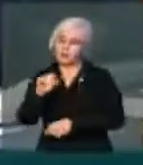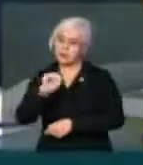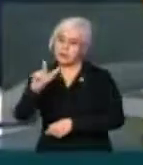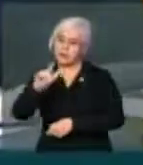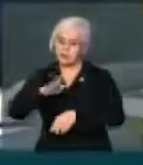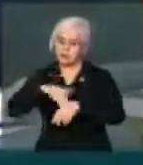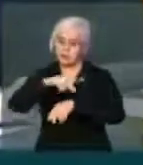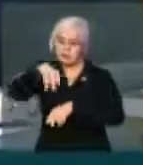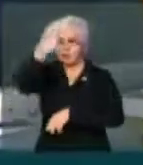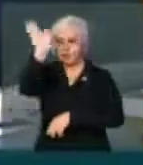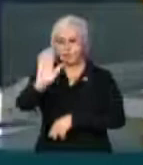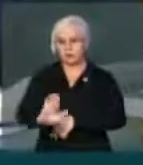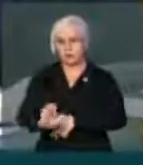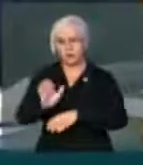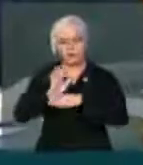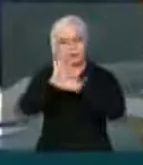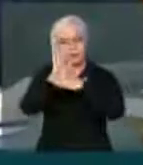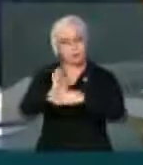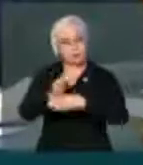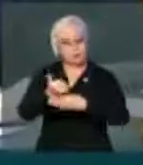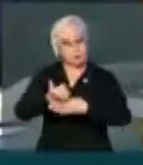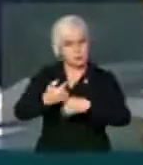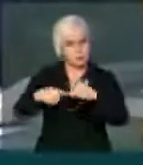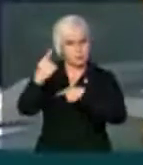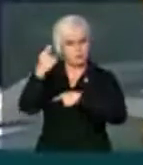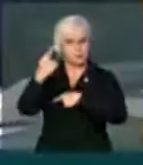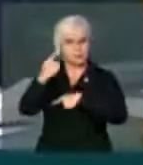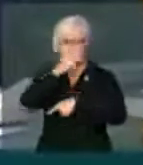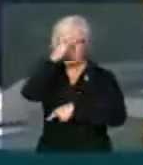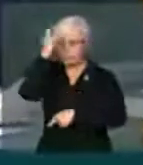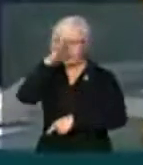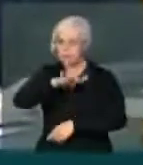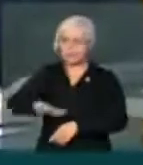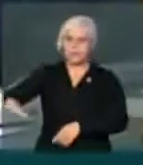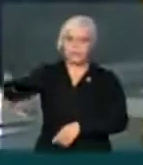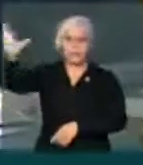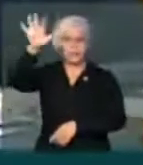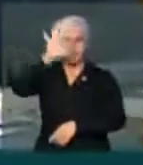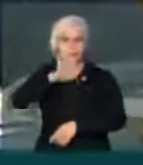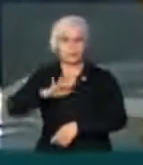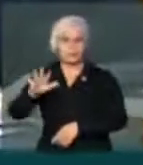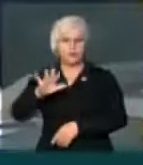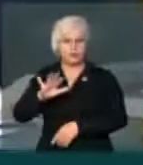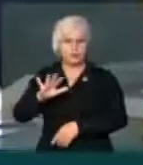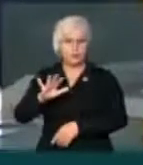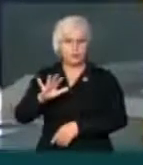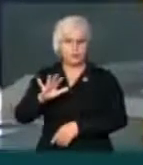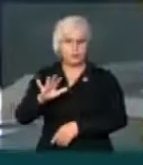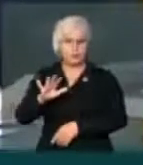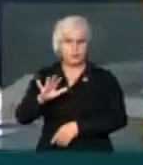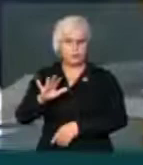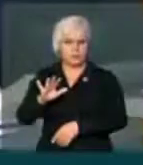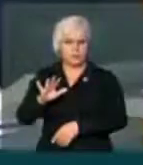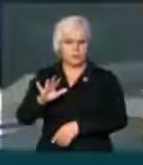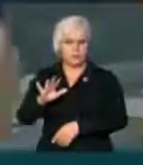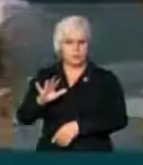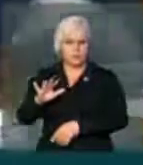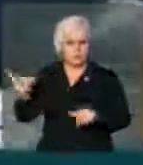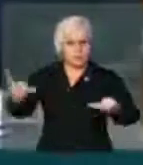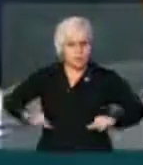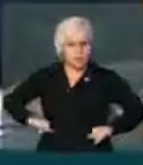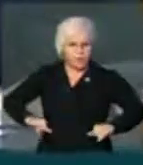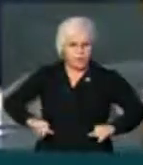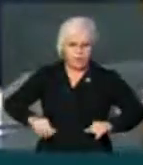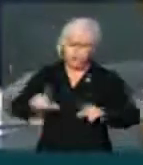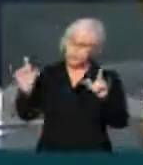no Brasil, contribuindo para que as pessoas não sofram tanto quanto vem sofrendo